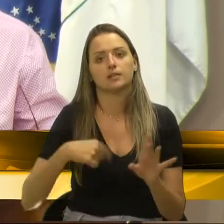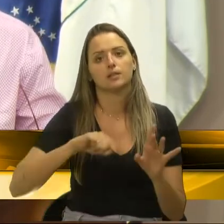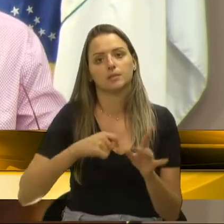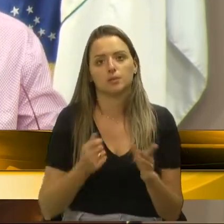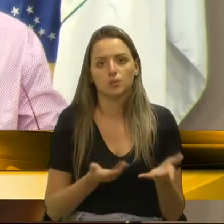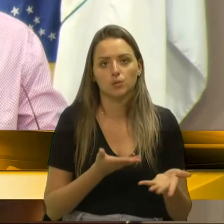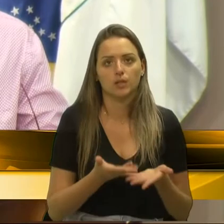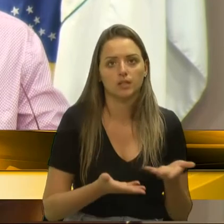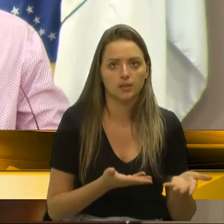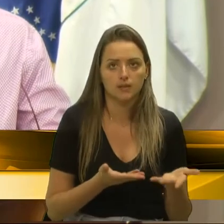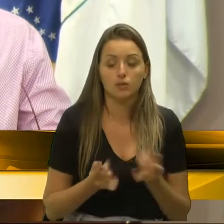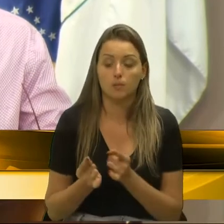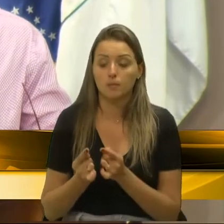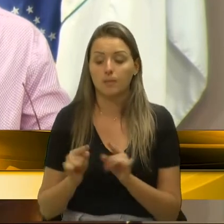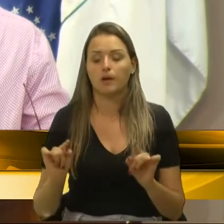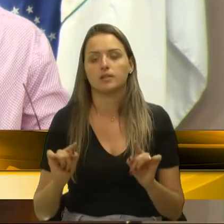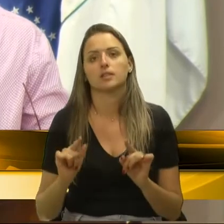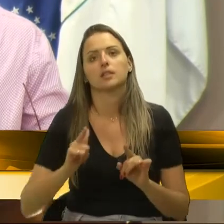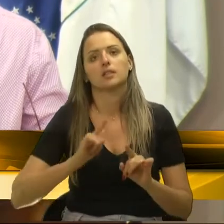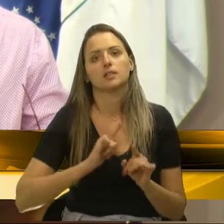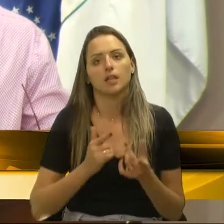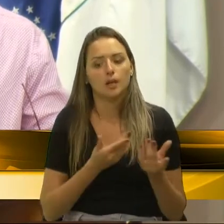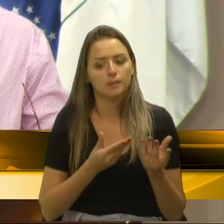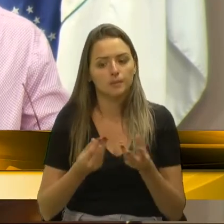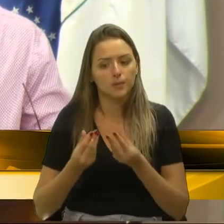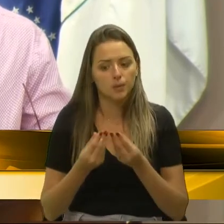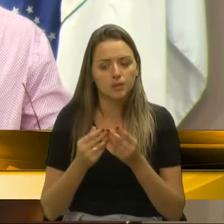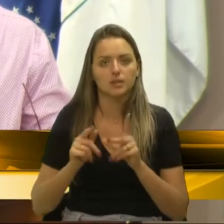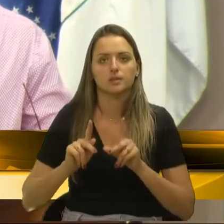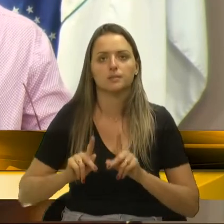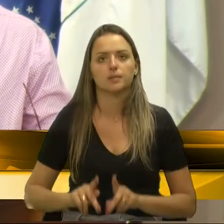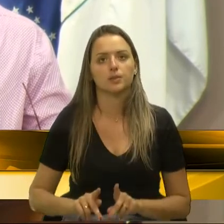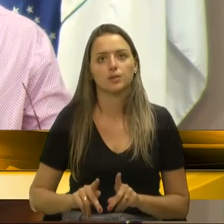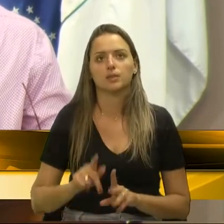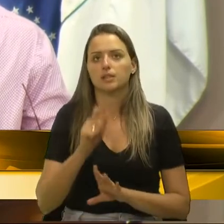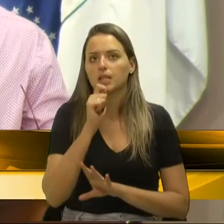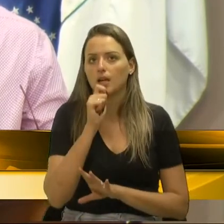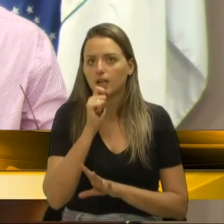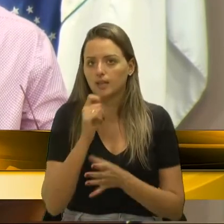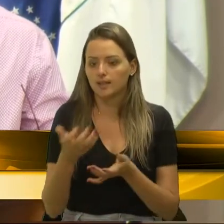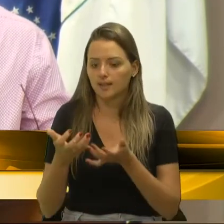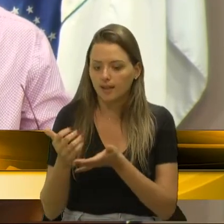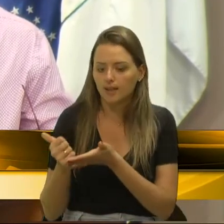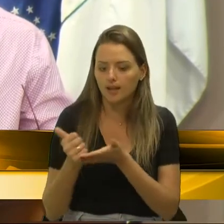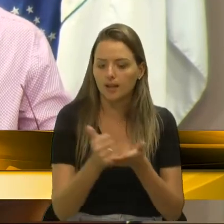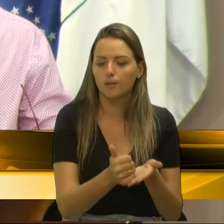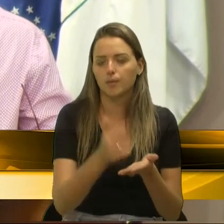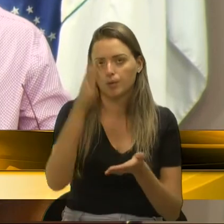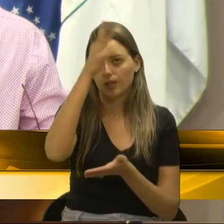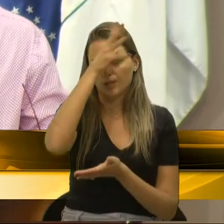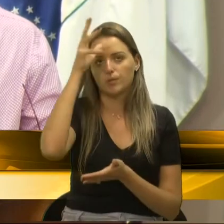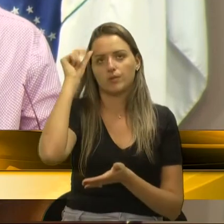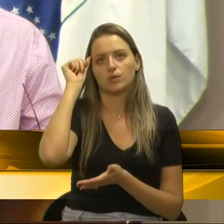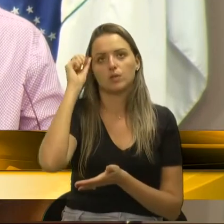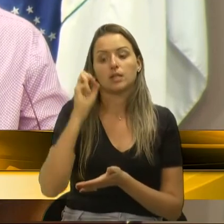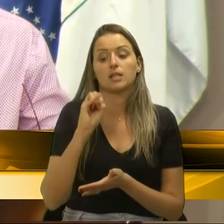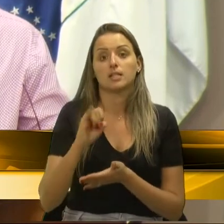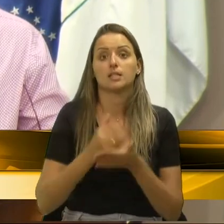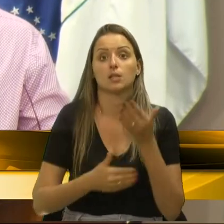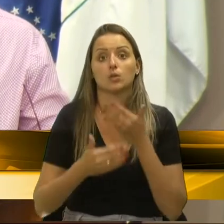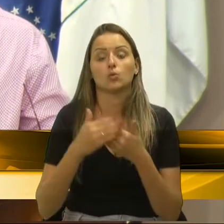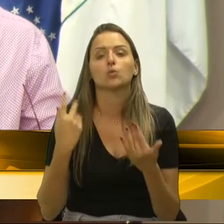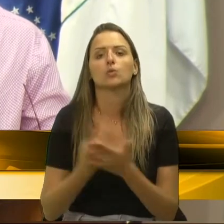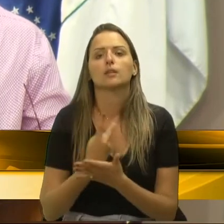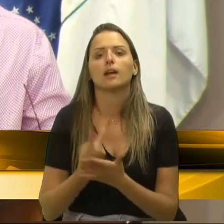acordo com os impostos. Porém, tem muitas pessoas que ainda querem contribuir. De novo, se tudo está errado,